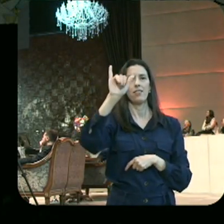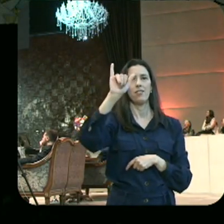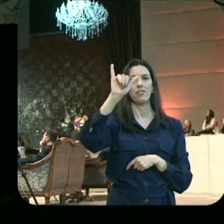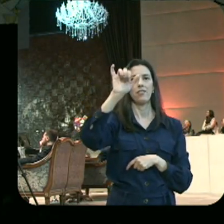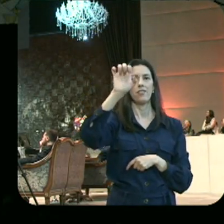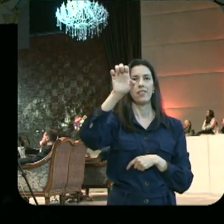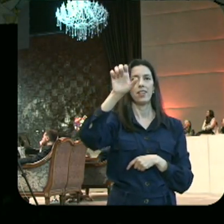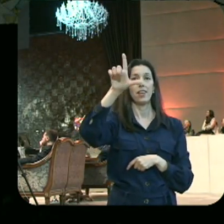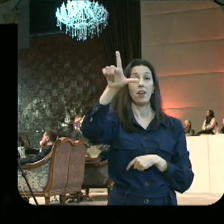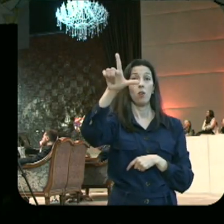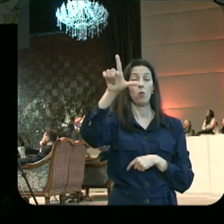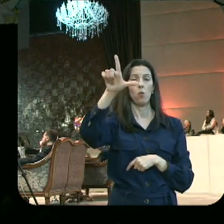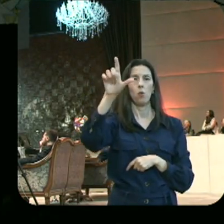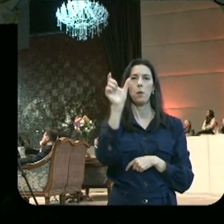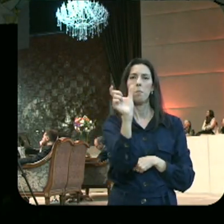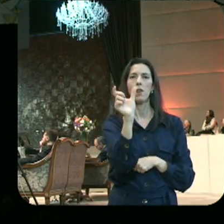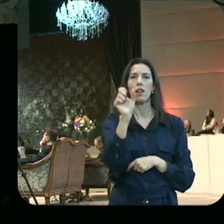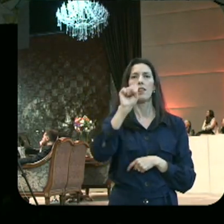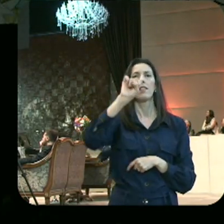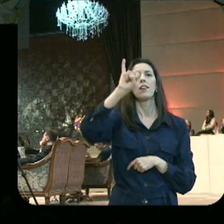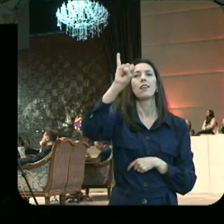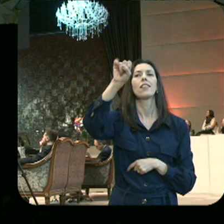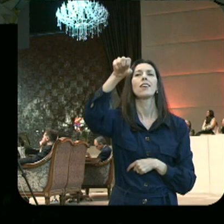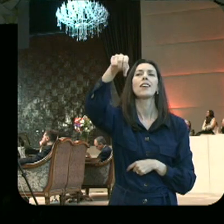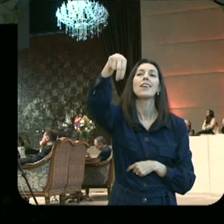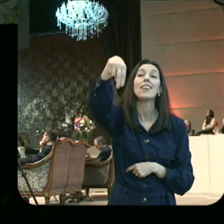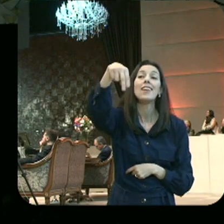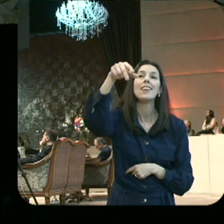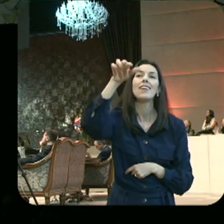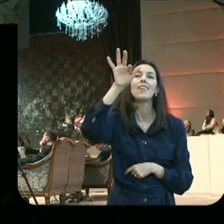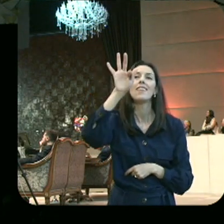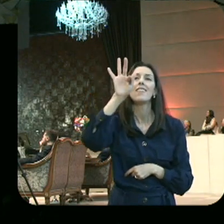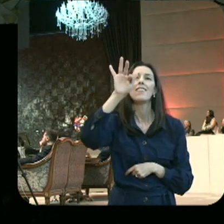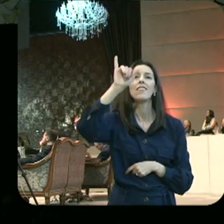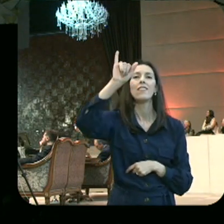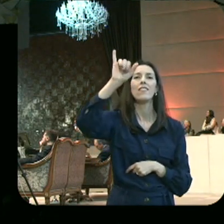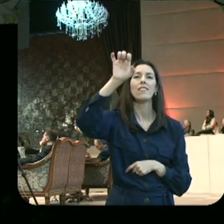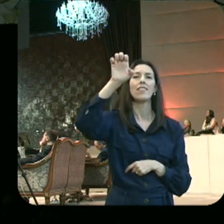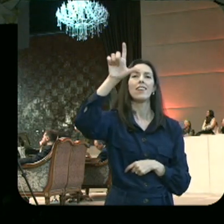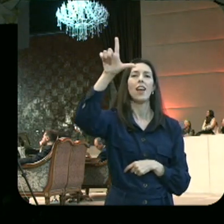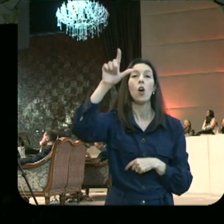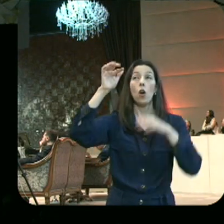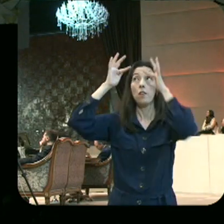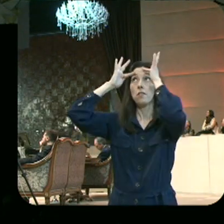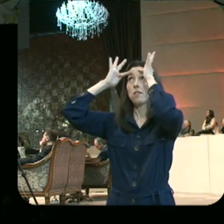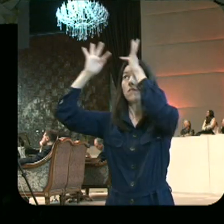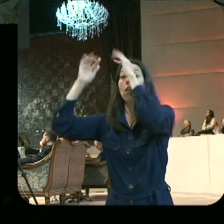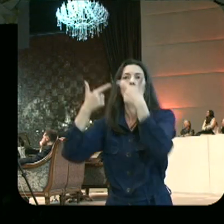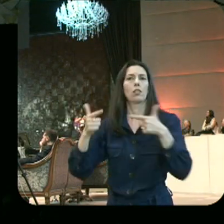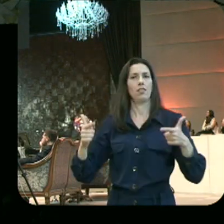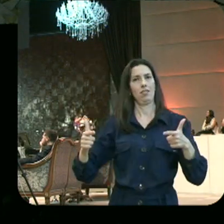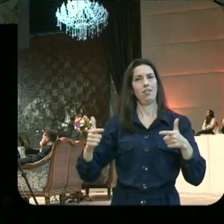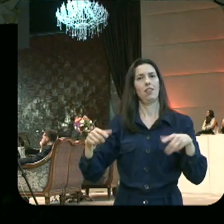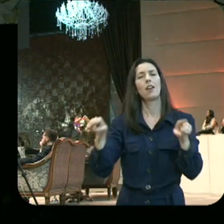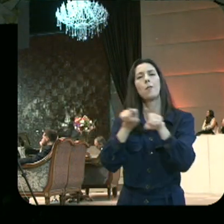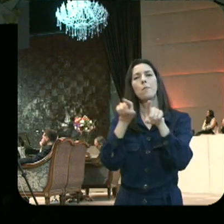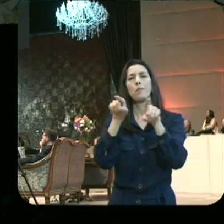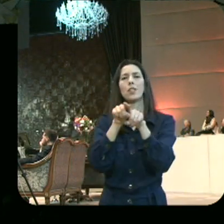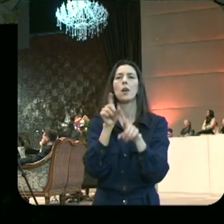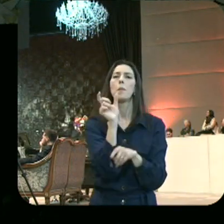foi infiel. E a palavra infiel era a mesma usada para